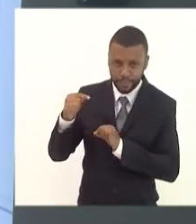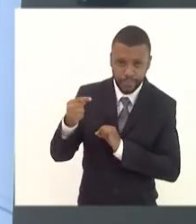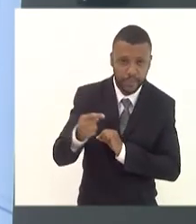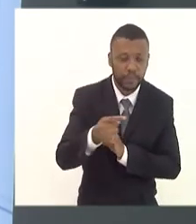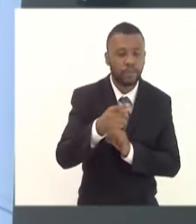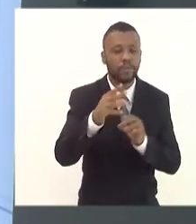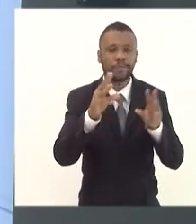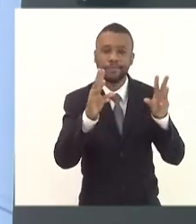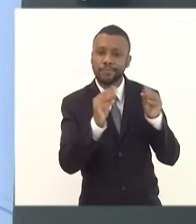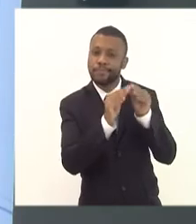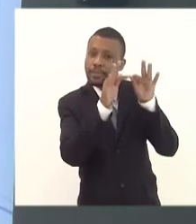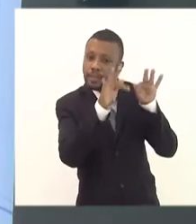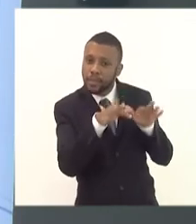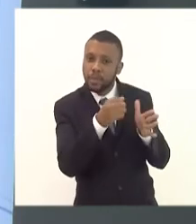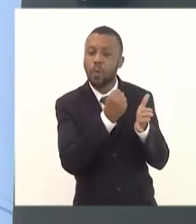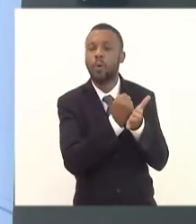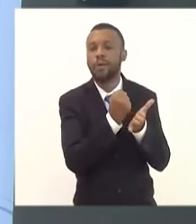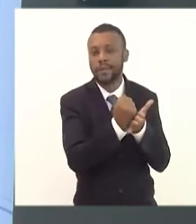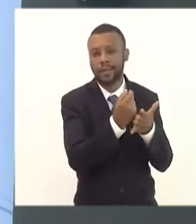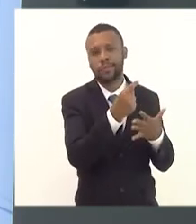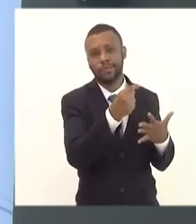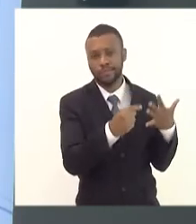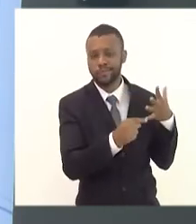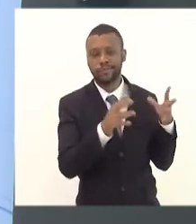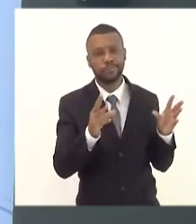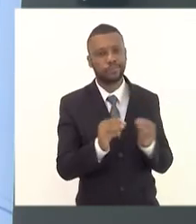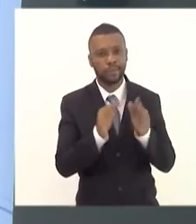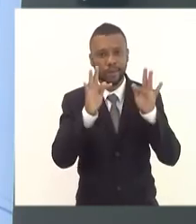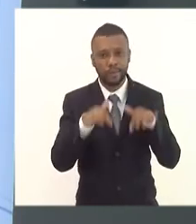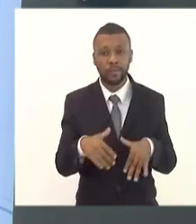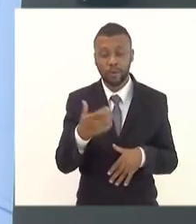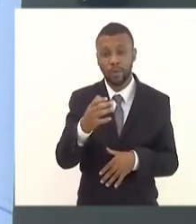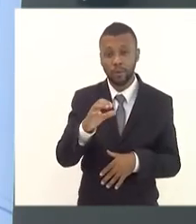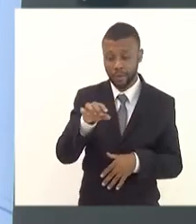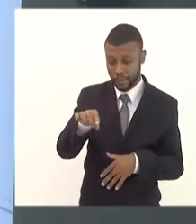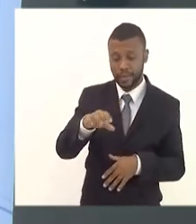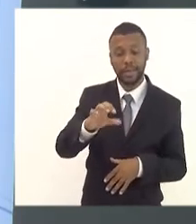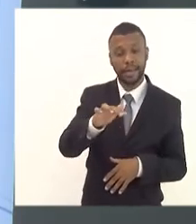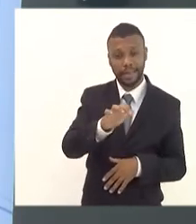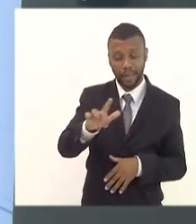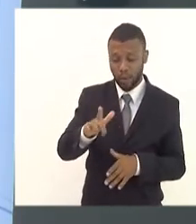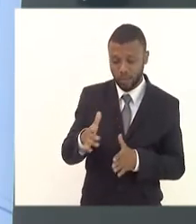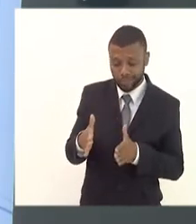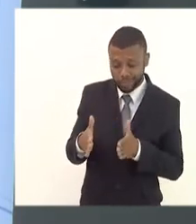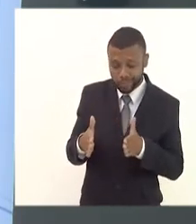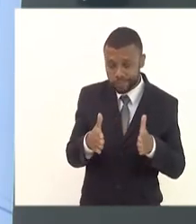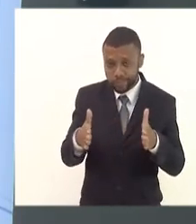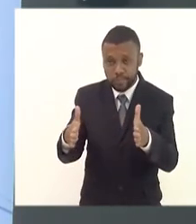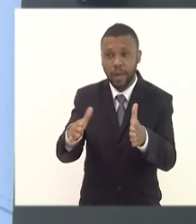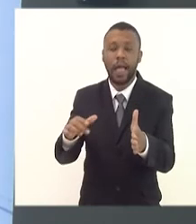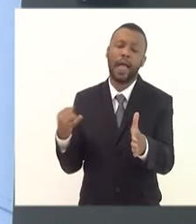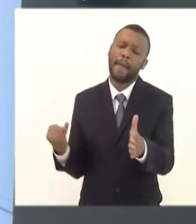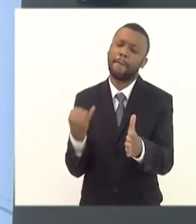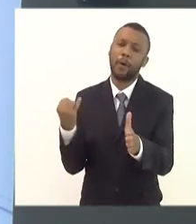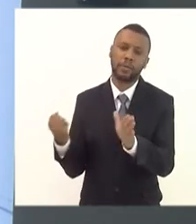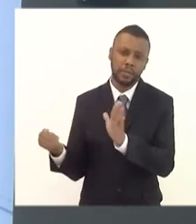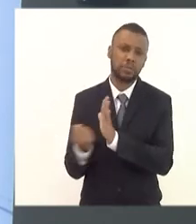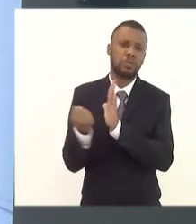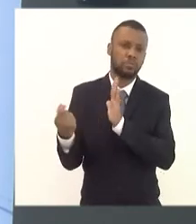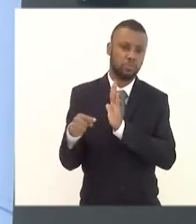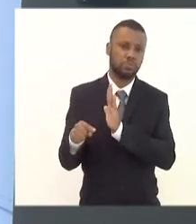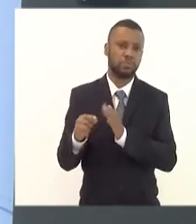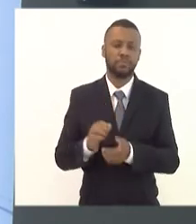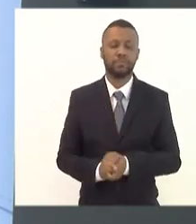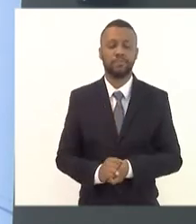de contrato. E é isso. É um canal importantíssimo. Sim, lá. Sim. Importantíssimo. Uhum.